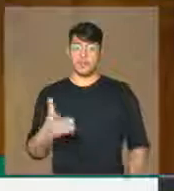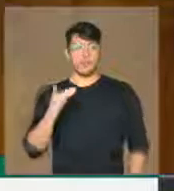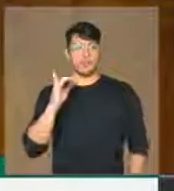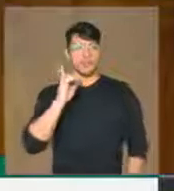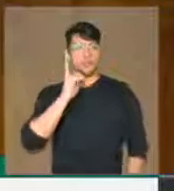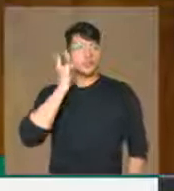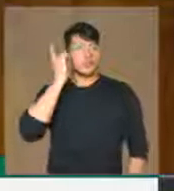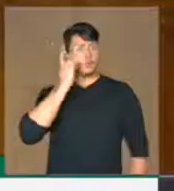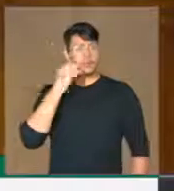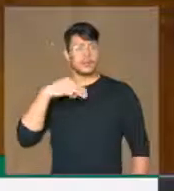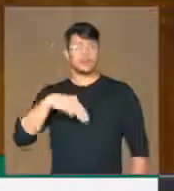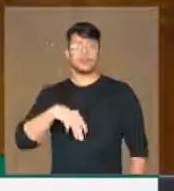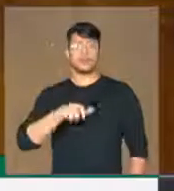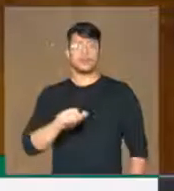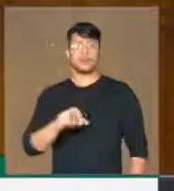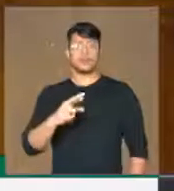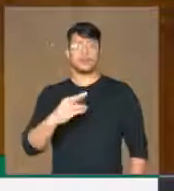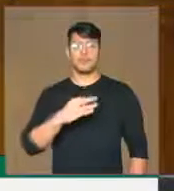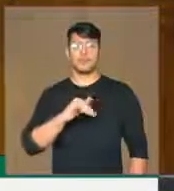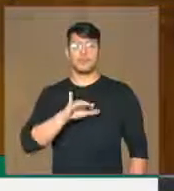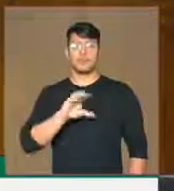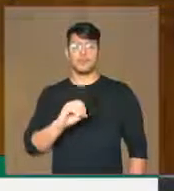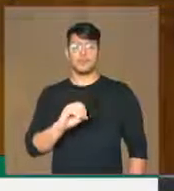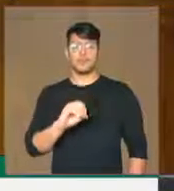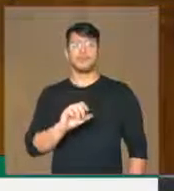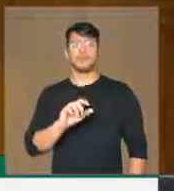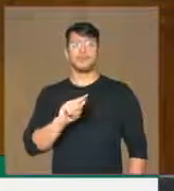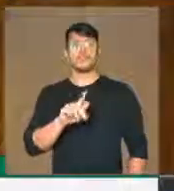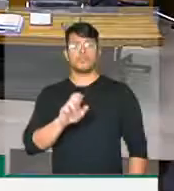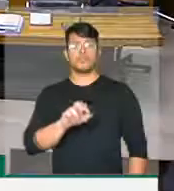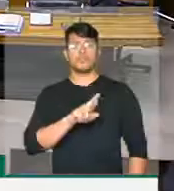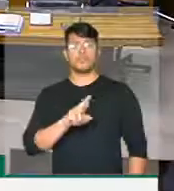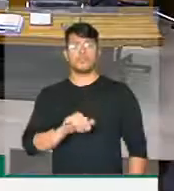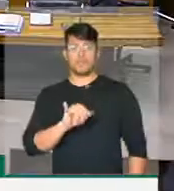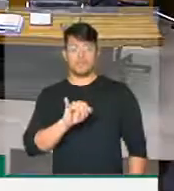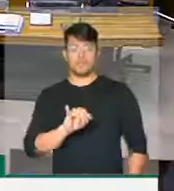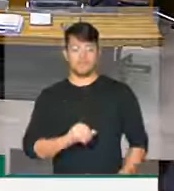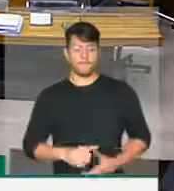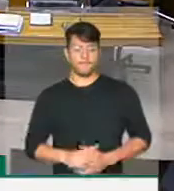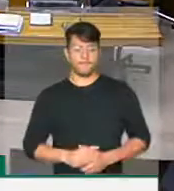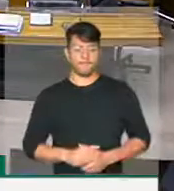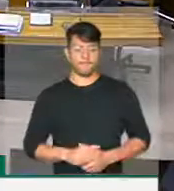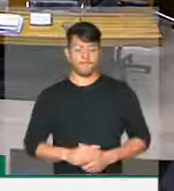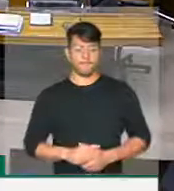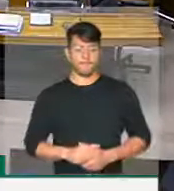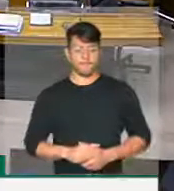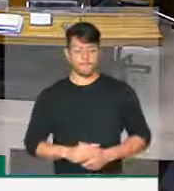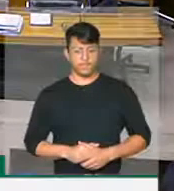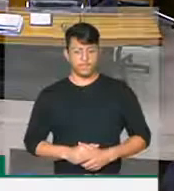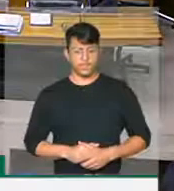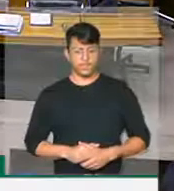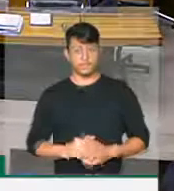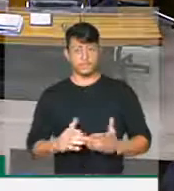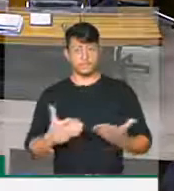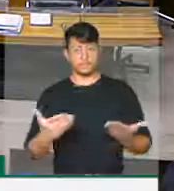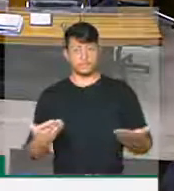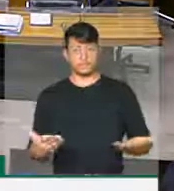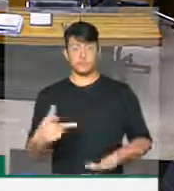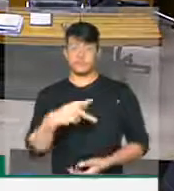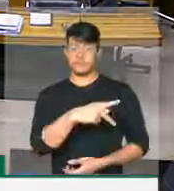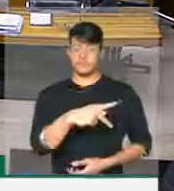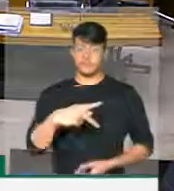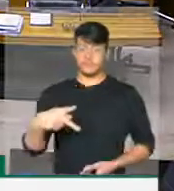Do B do Maranhão, em seguida, deputado José Ricardo. Presidenta Giovanna de Sá, é muito